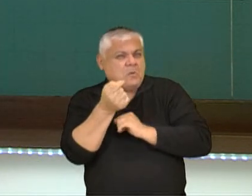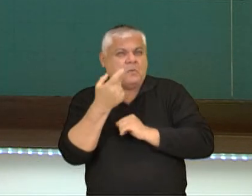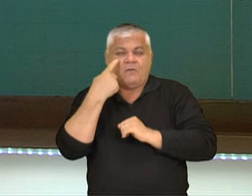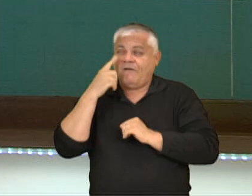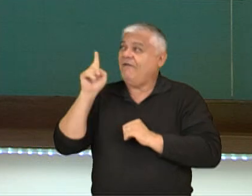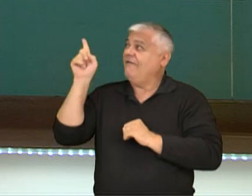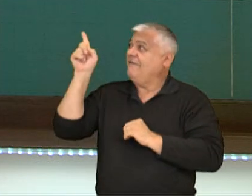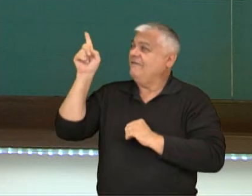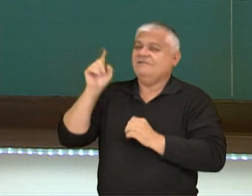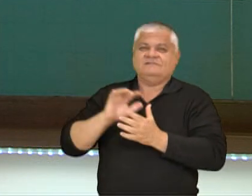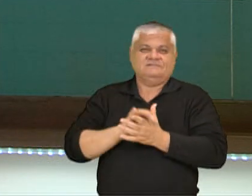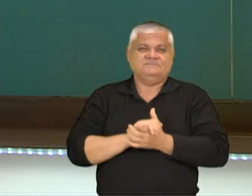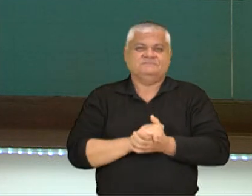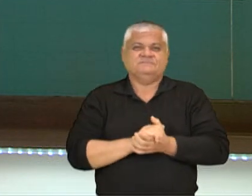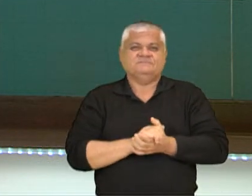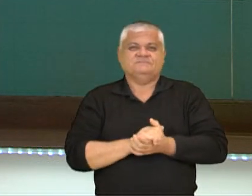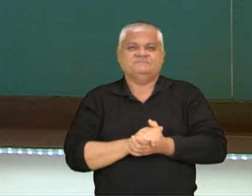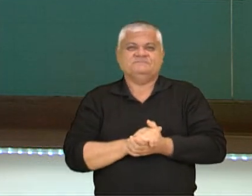diferente.